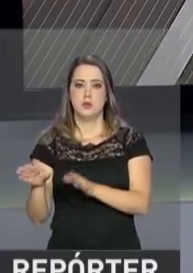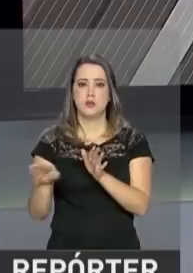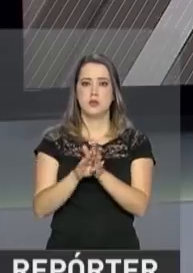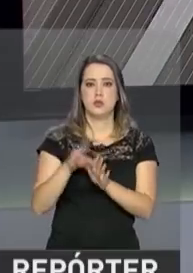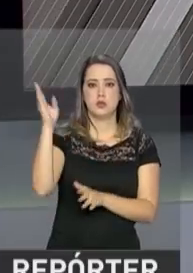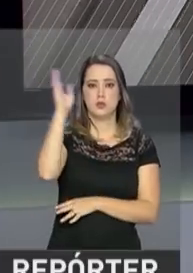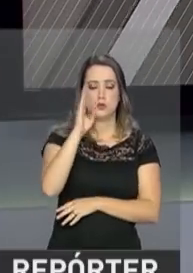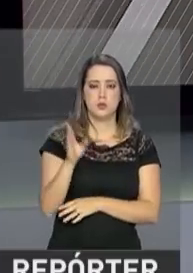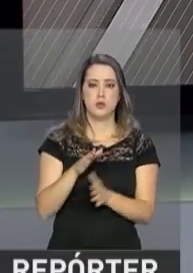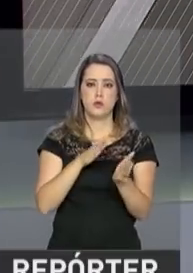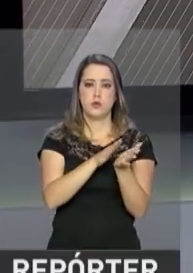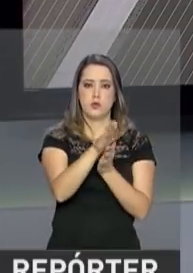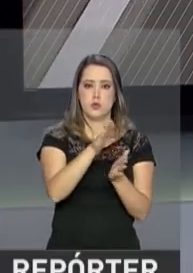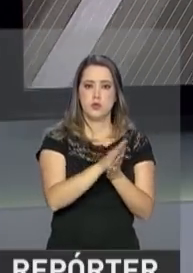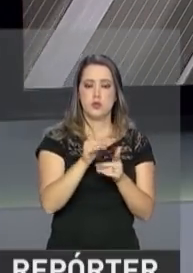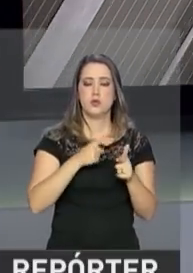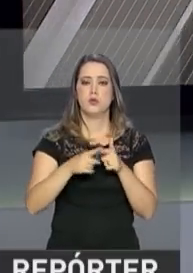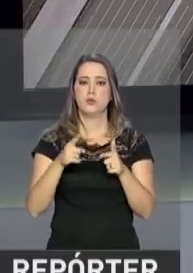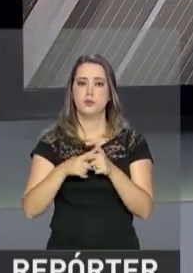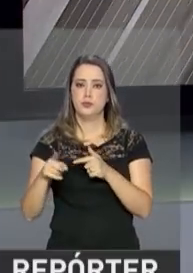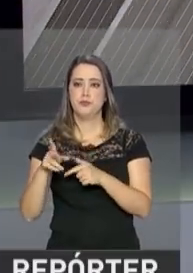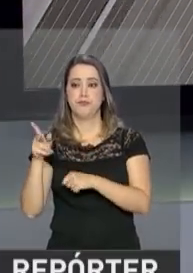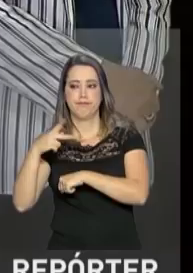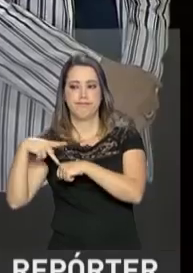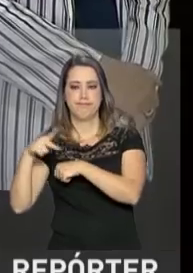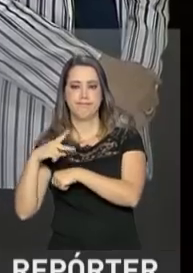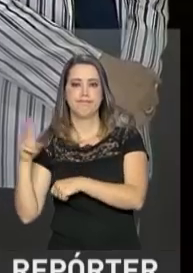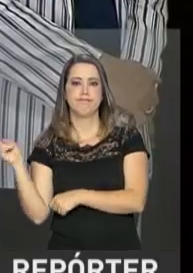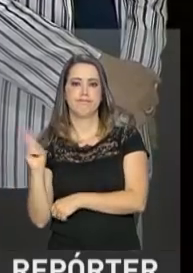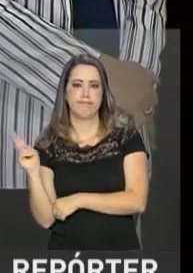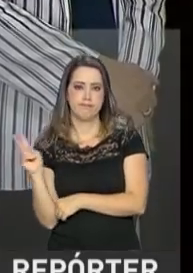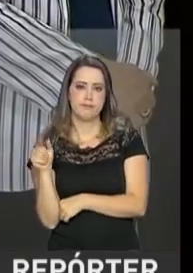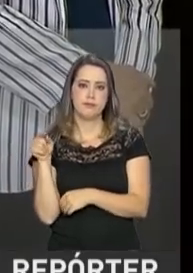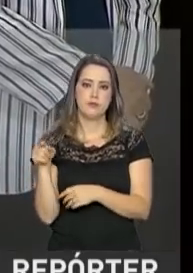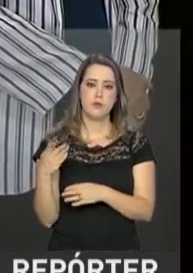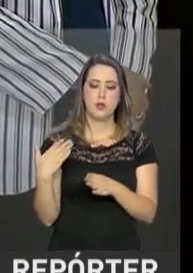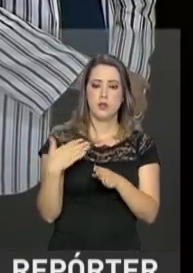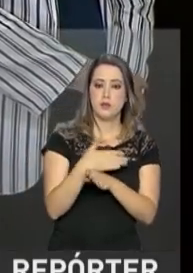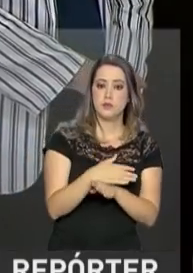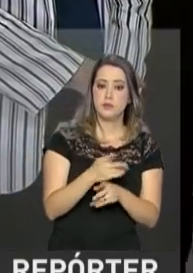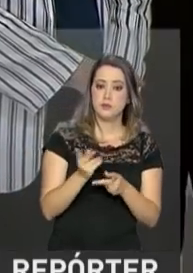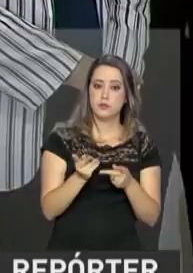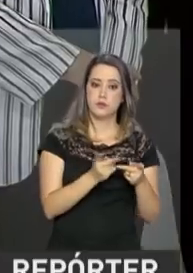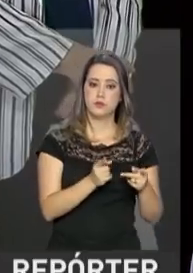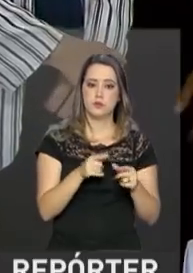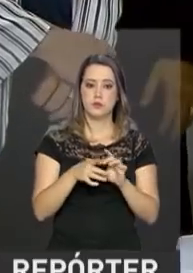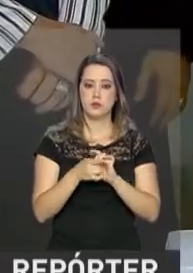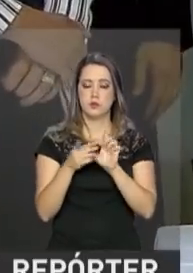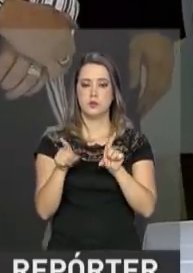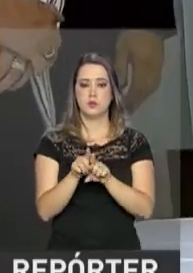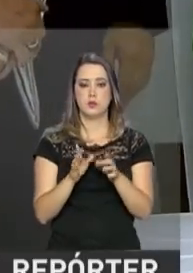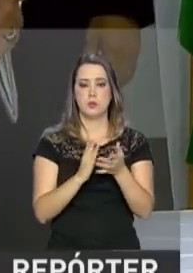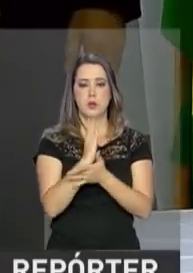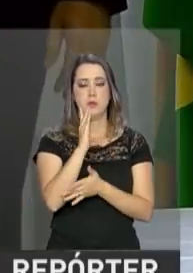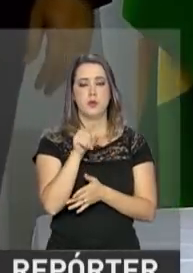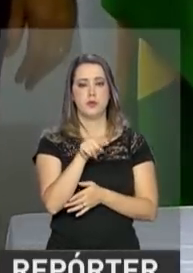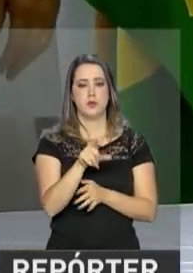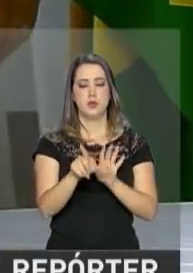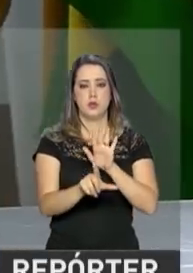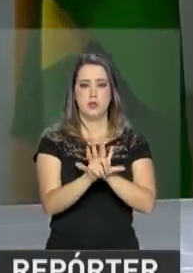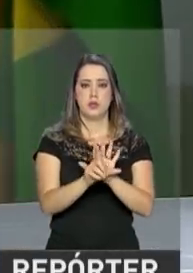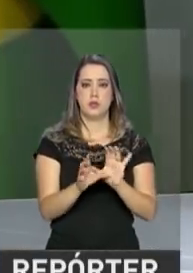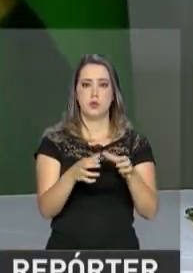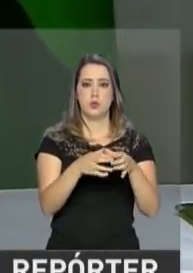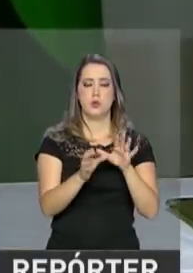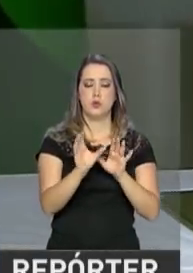chegam ao brasil fugindo da crise no país vizinho e durante a visita ao estado michel temer sancionou também a lei que cria o comitê